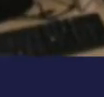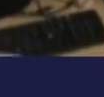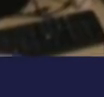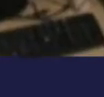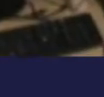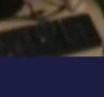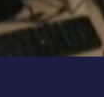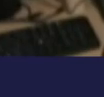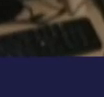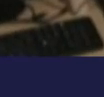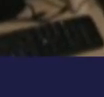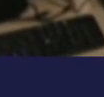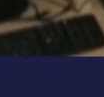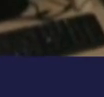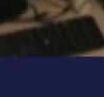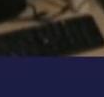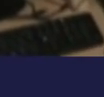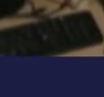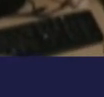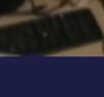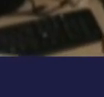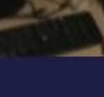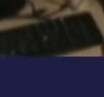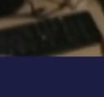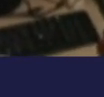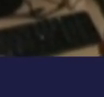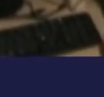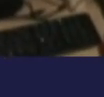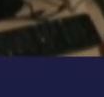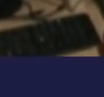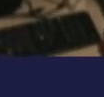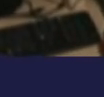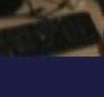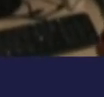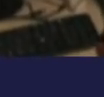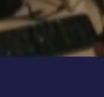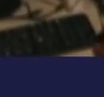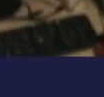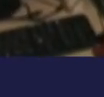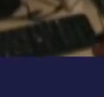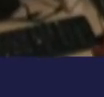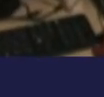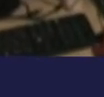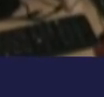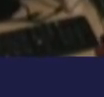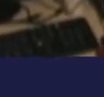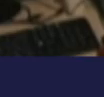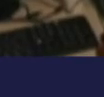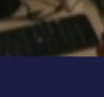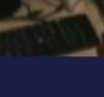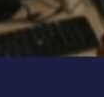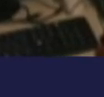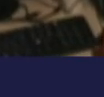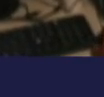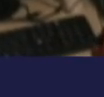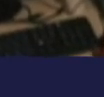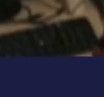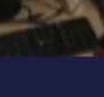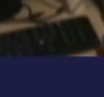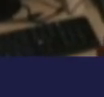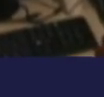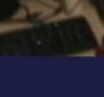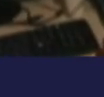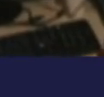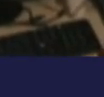Bom, aqui eu aprendo como editar programas de TV, de rádio. A gente aprende técnicas aí de programas, né?